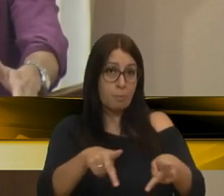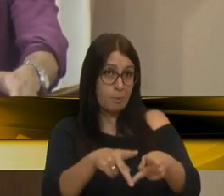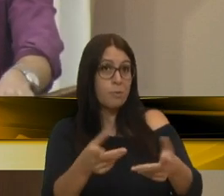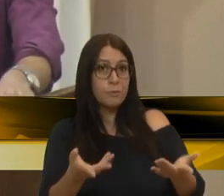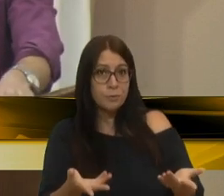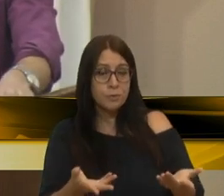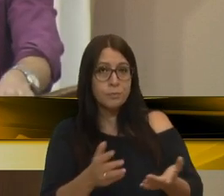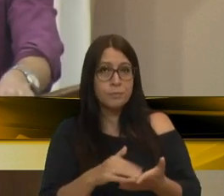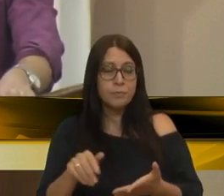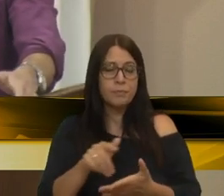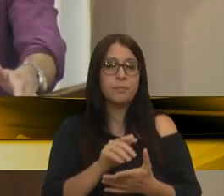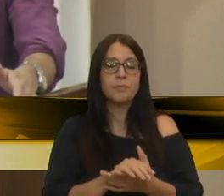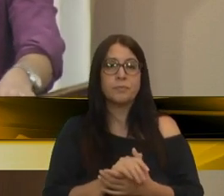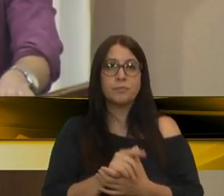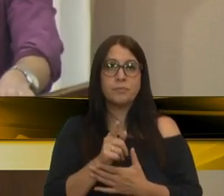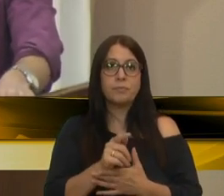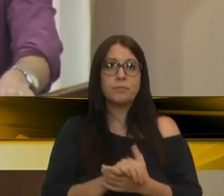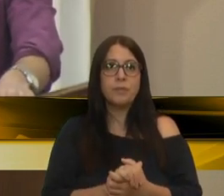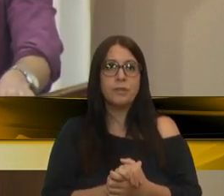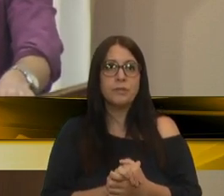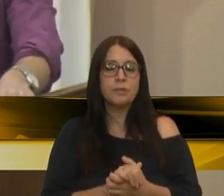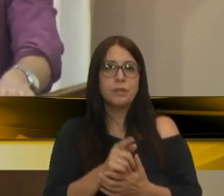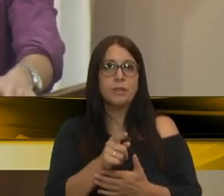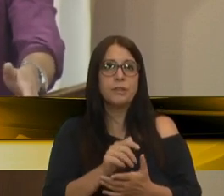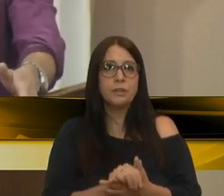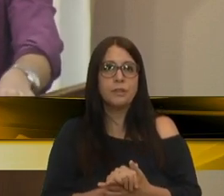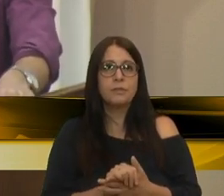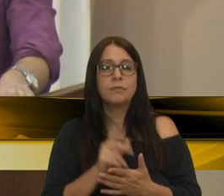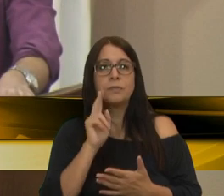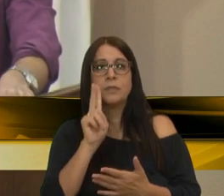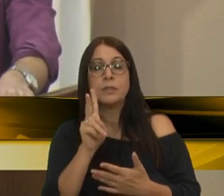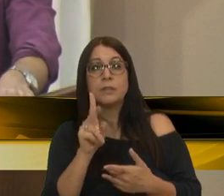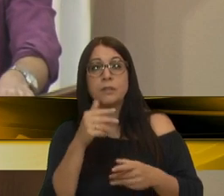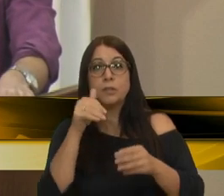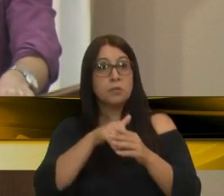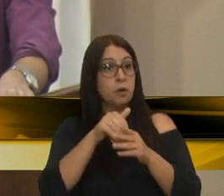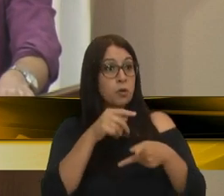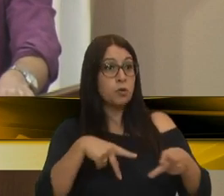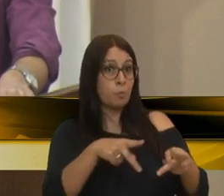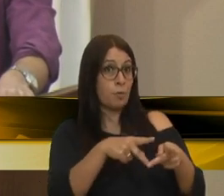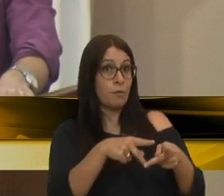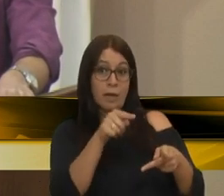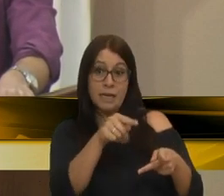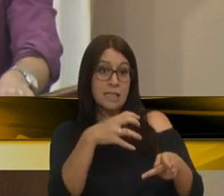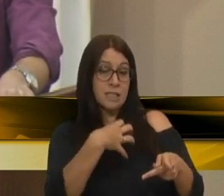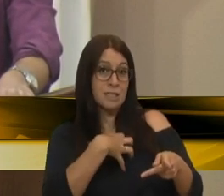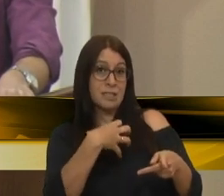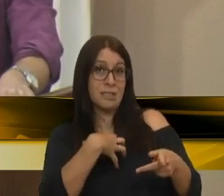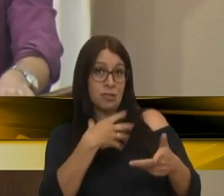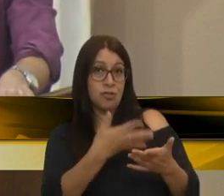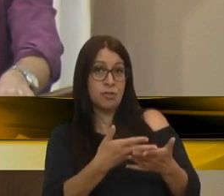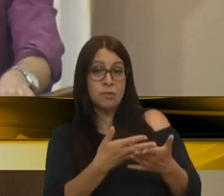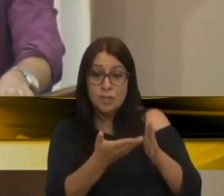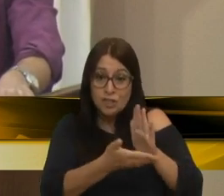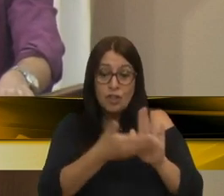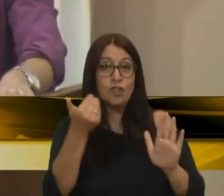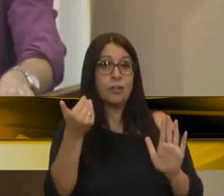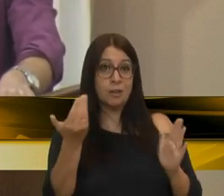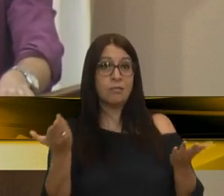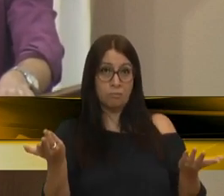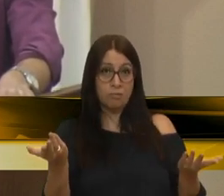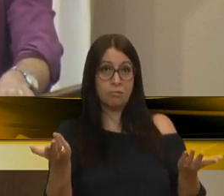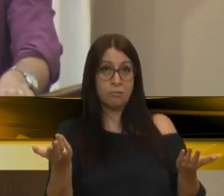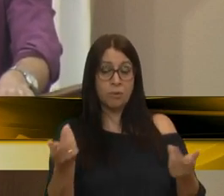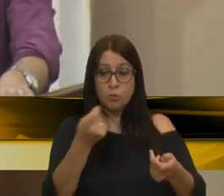e nas urnas, aí sim, tirarmos eles com o voto do povo. É dessa maneira que se tira